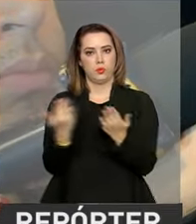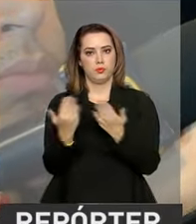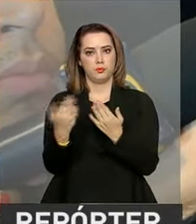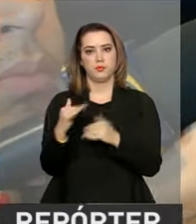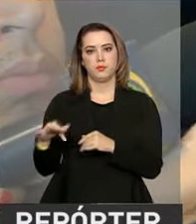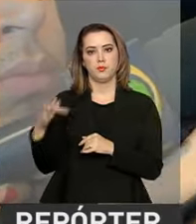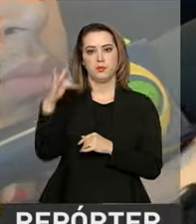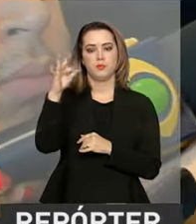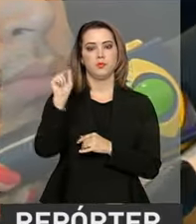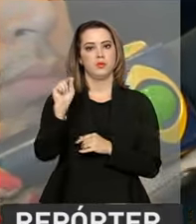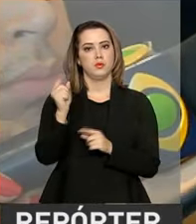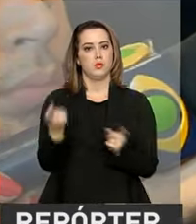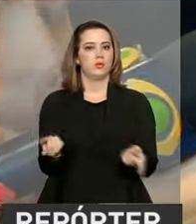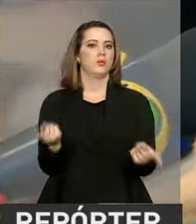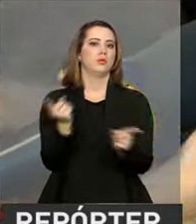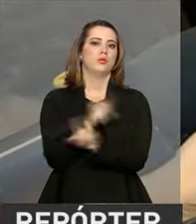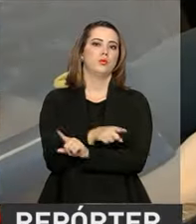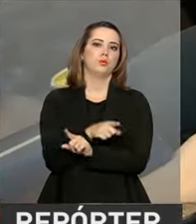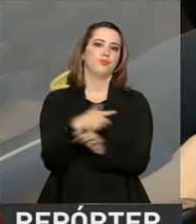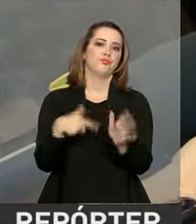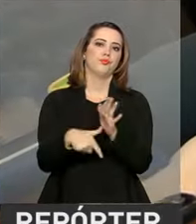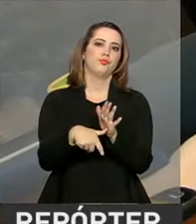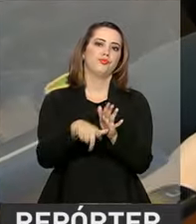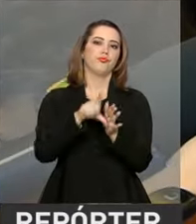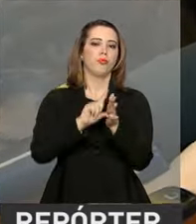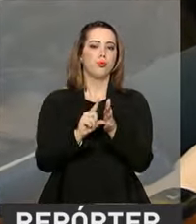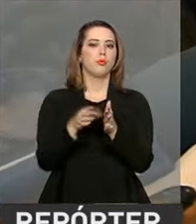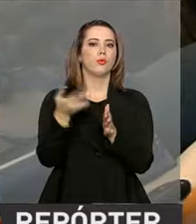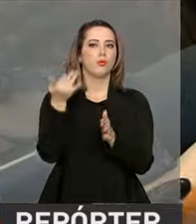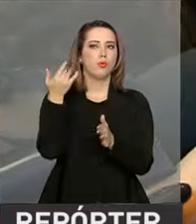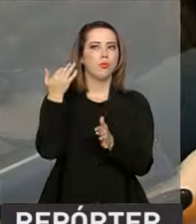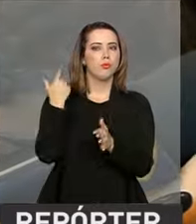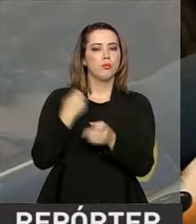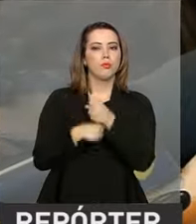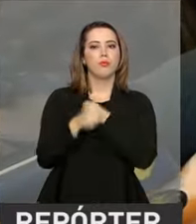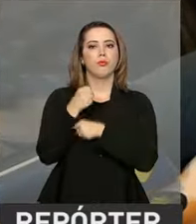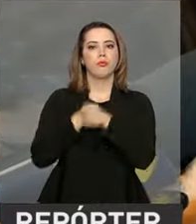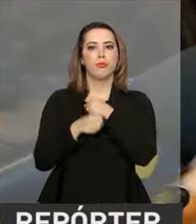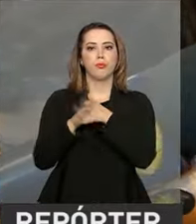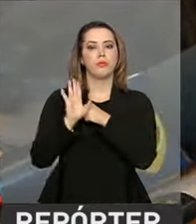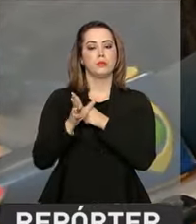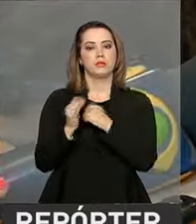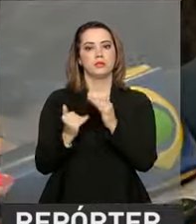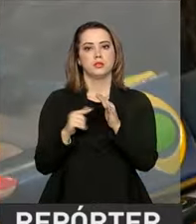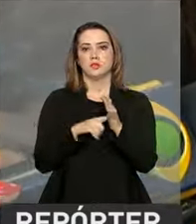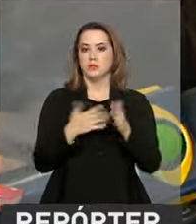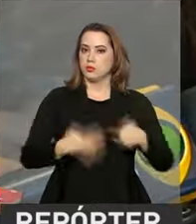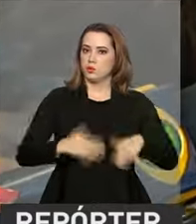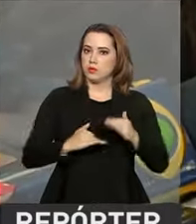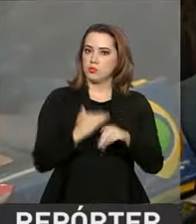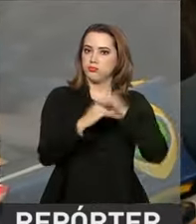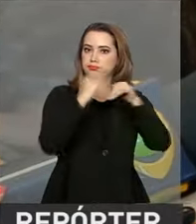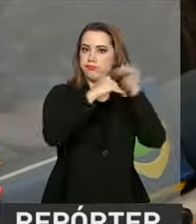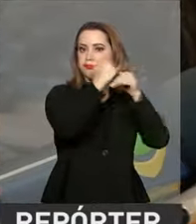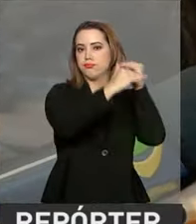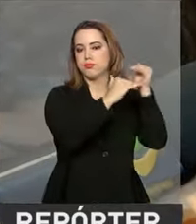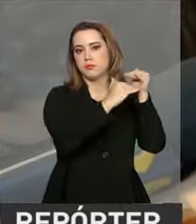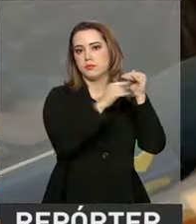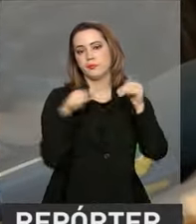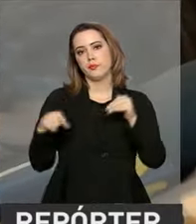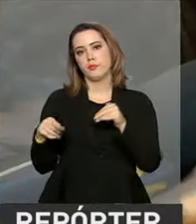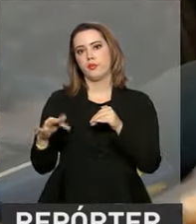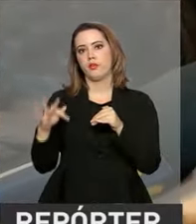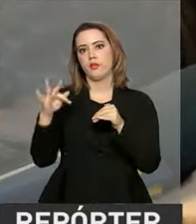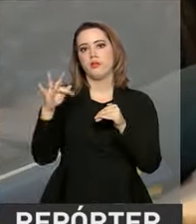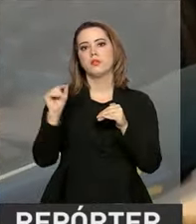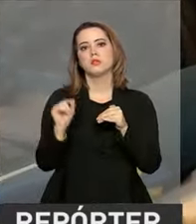ao contrário do que aconteceu durante muitos anos, que teve um crescimento muito acima da inflação às despesas públicas,